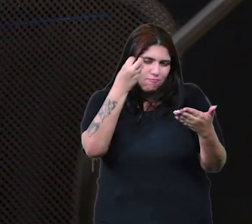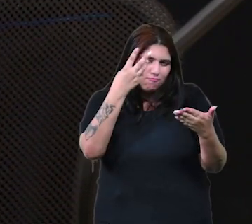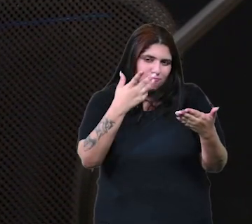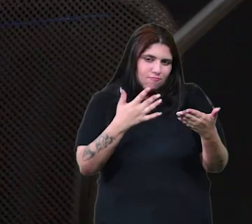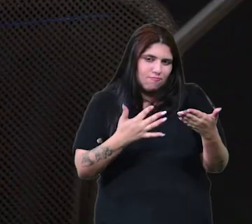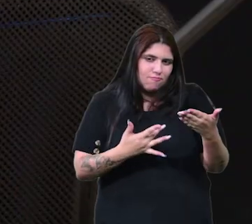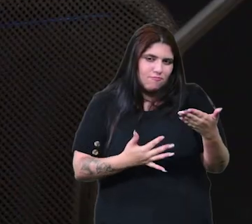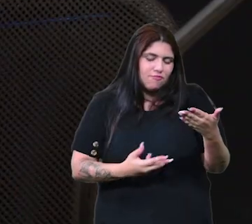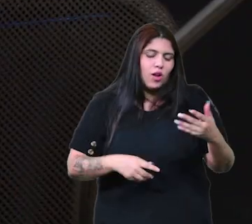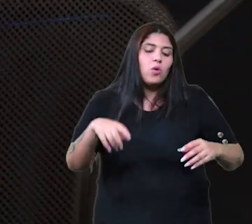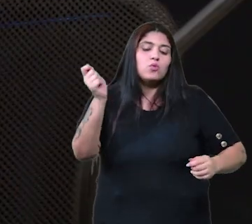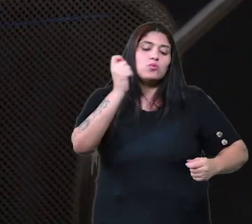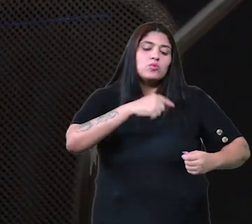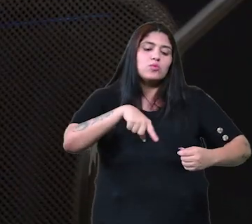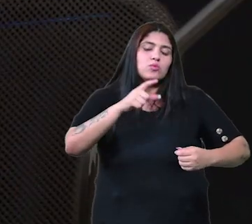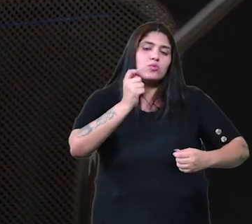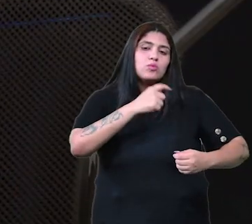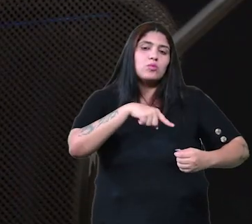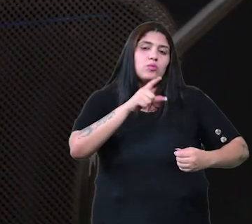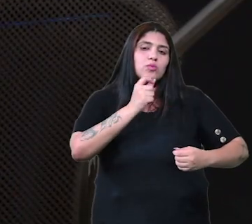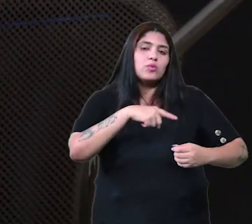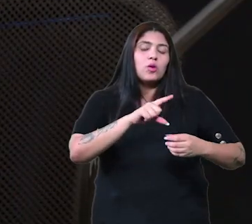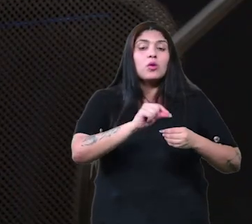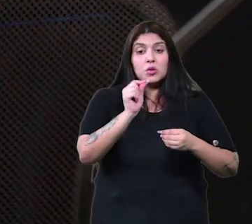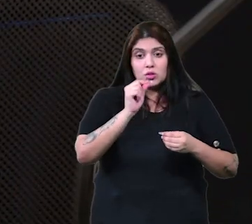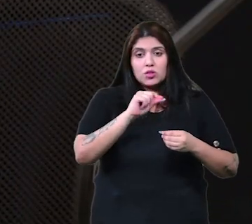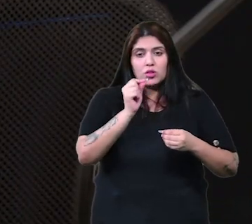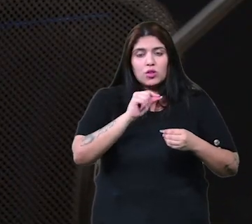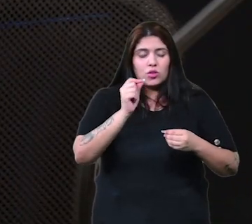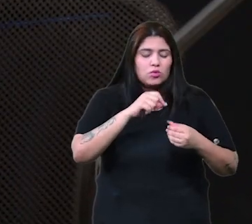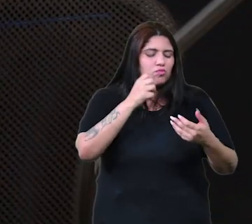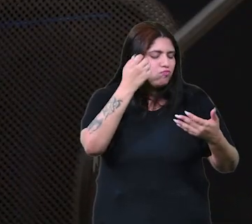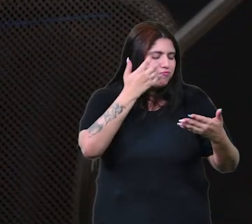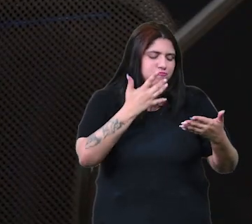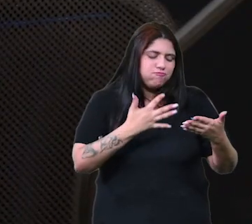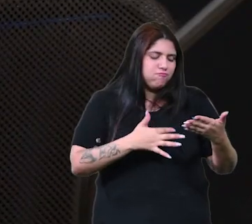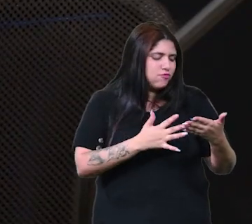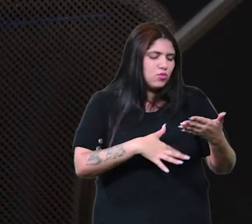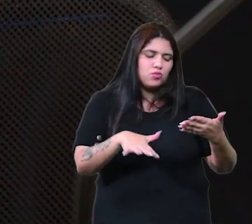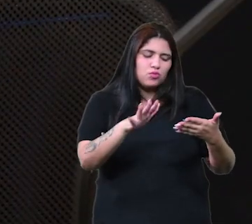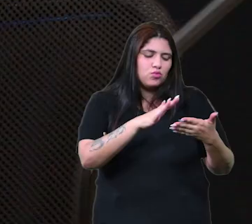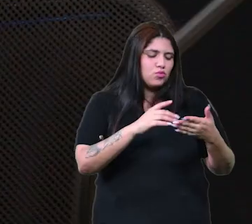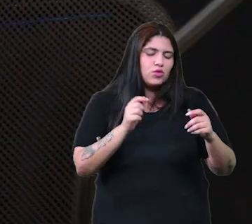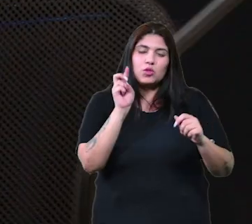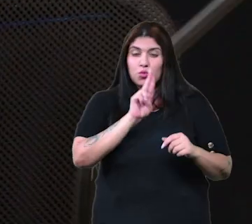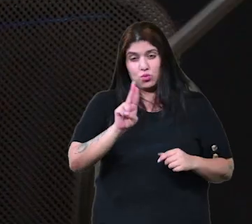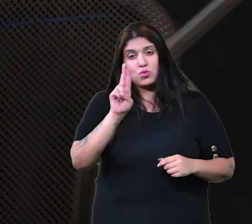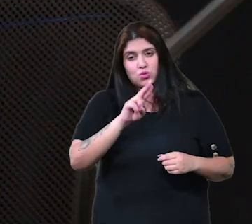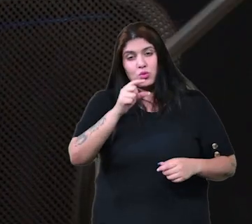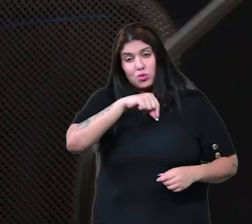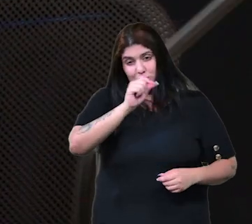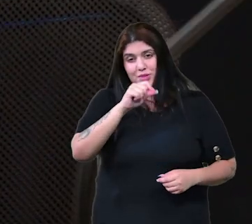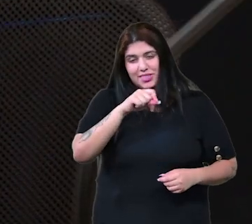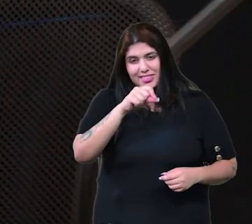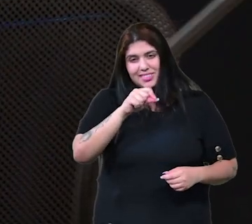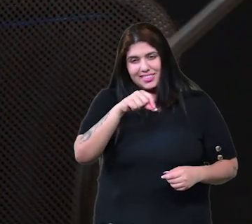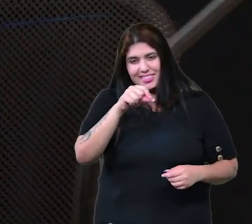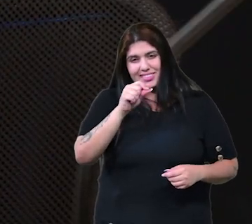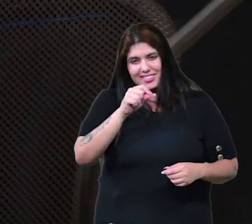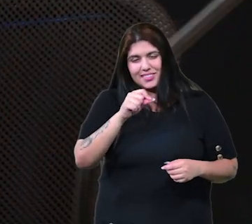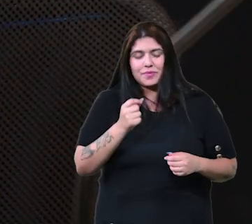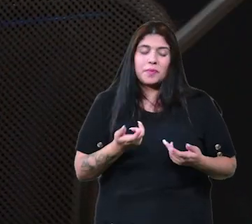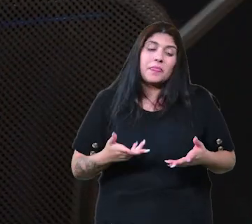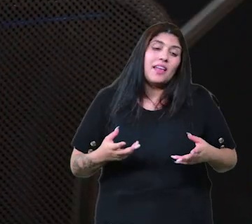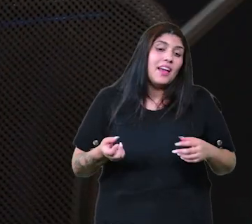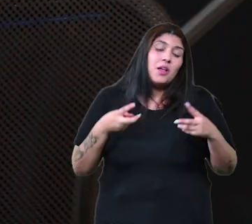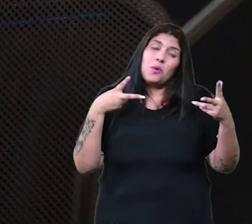Então, ela colocou assim embaixo os ingredientes do chazinho e falando: não é o chazinho da sua avó, né, mas espero que você receba